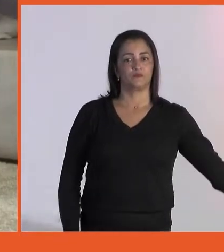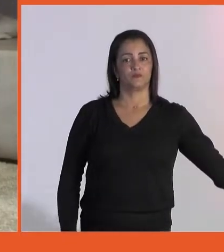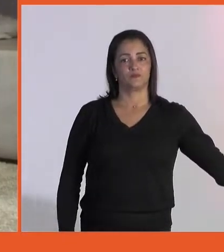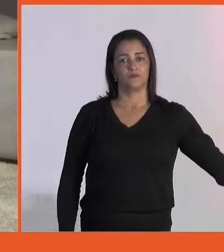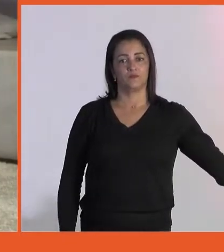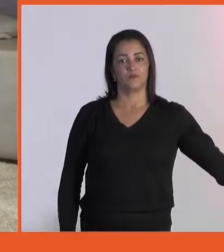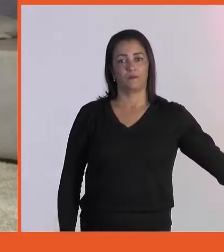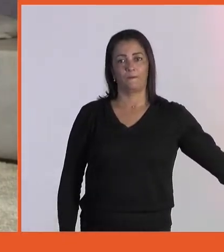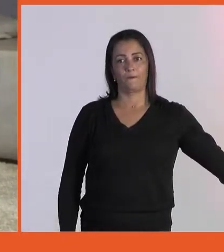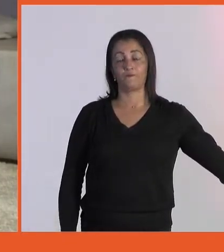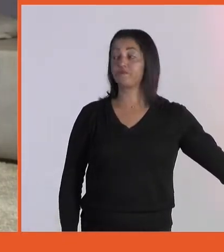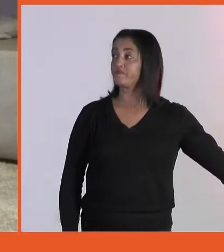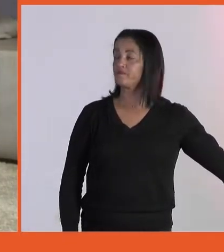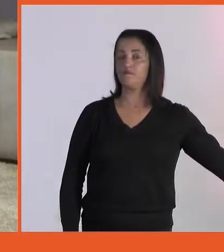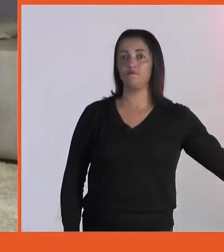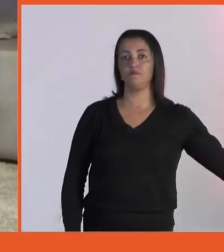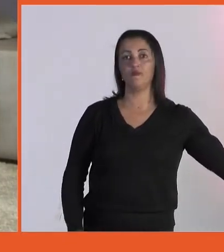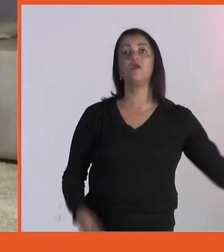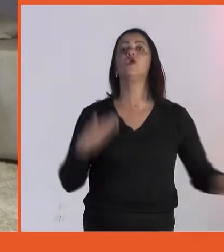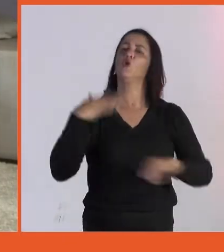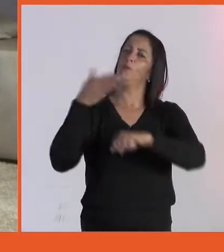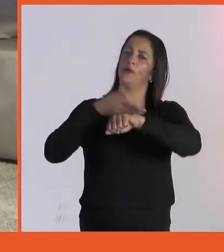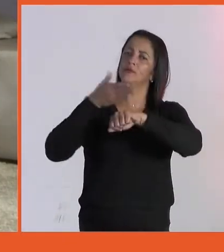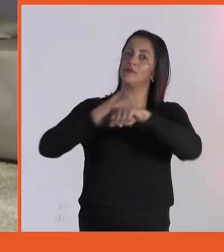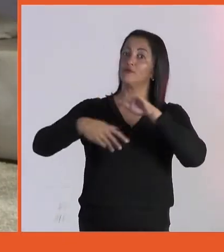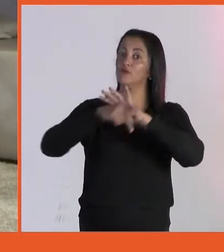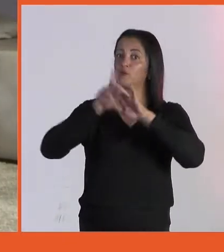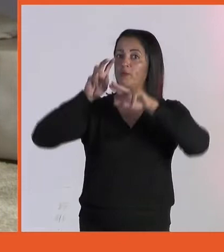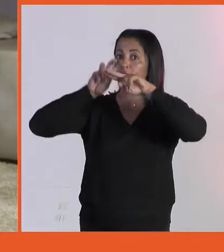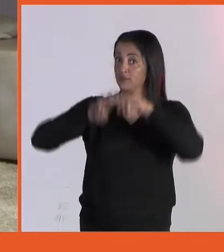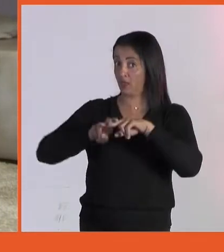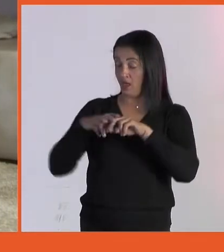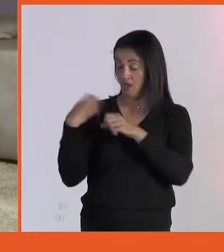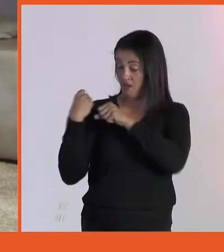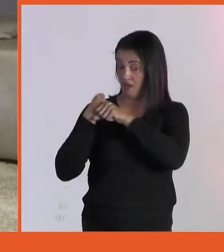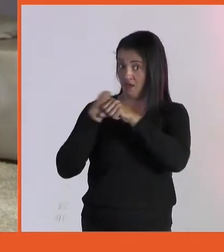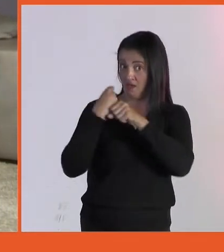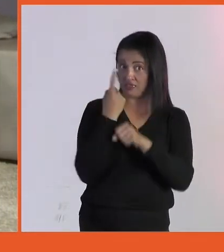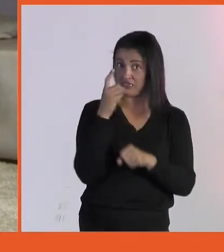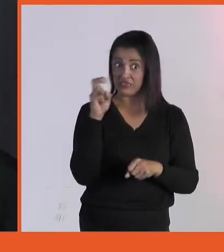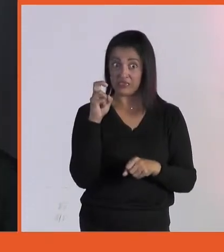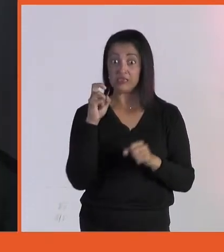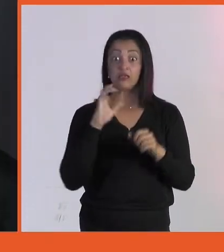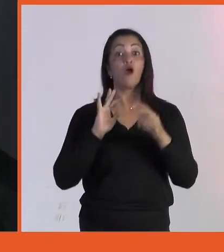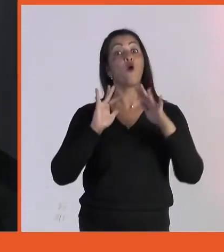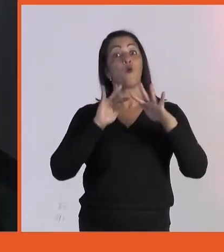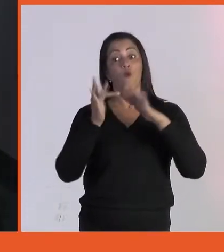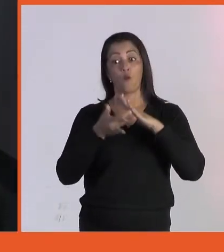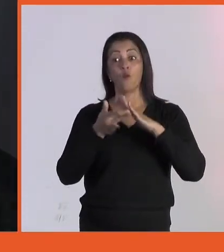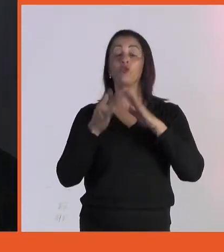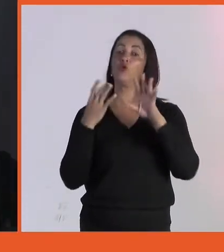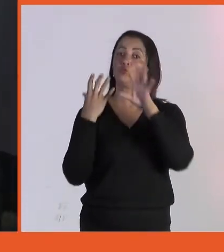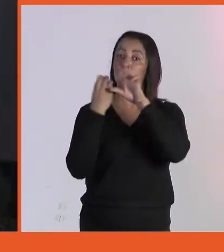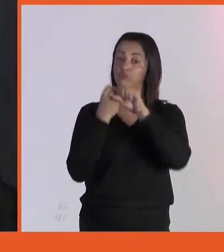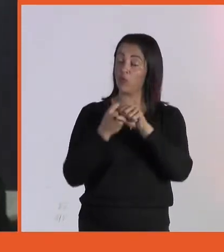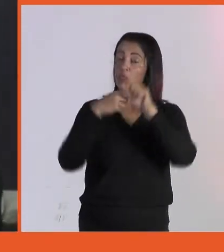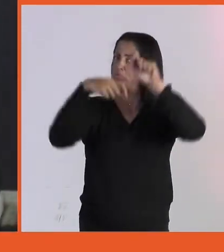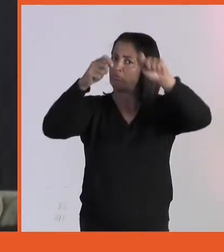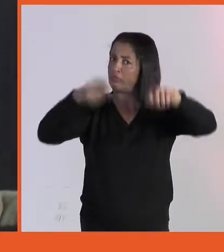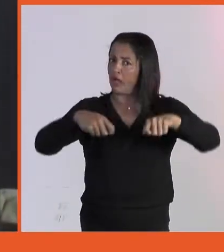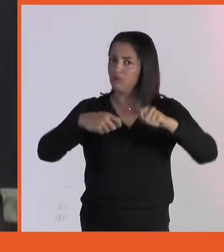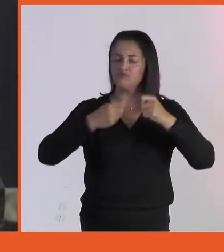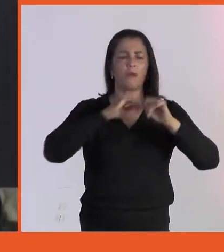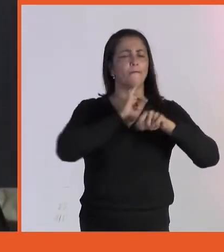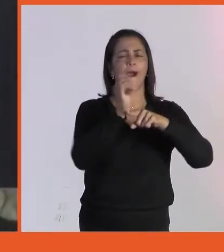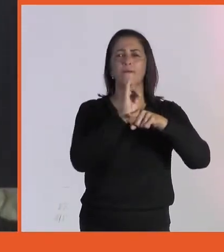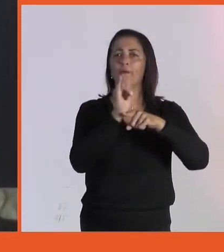E o parceiro de sofá é criador de conteúdo há 15 anos, streamer e líder de uma das comunidades mais fortes e